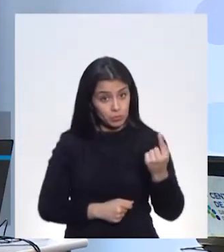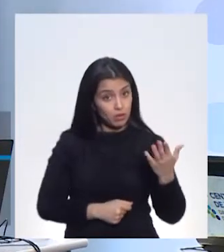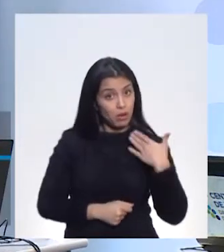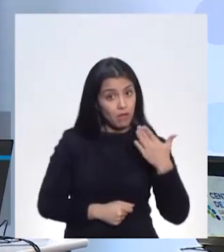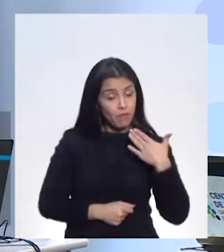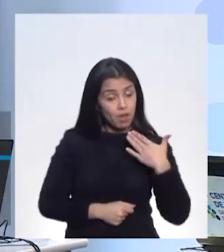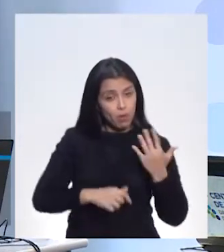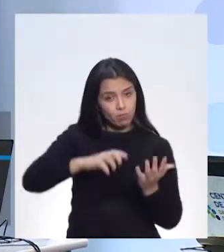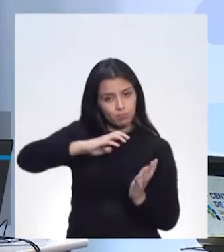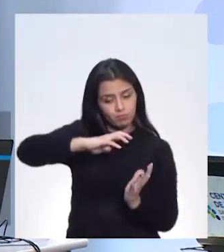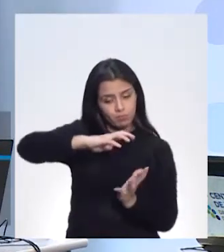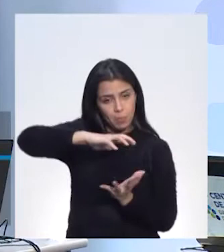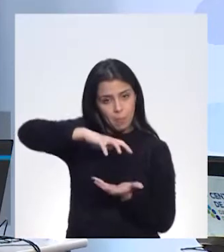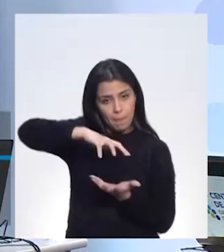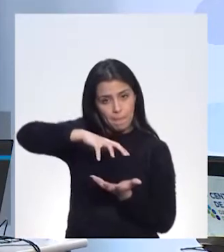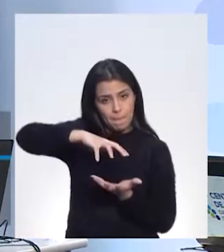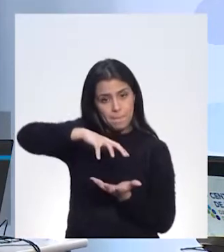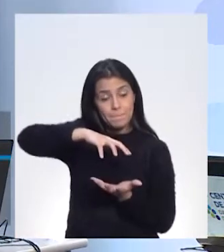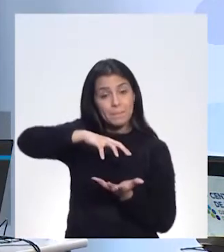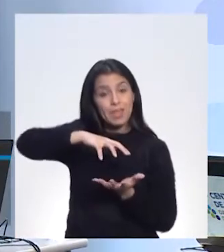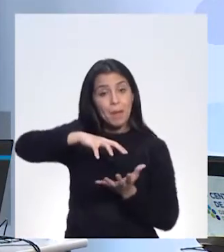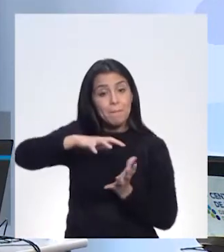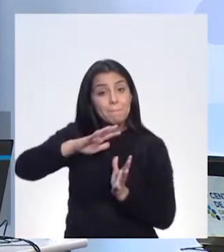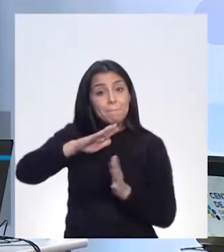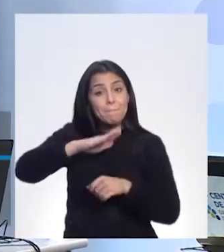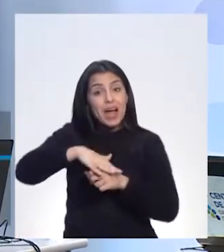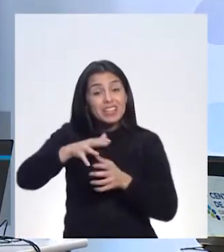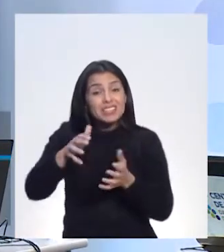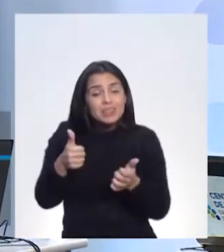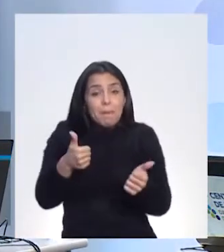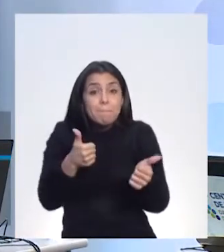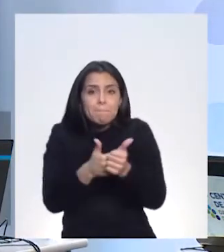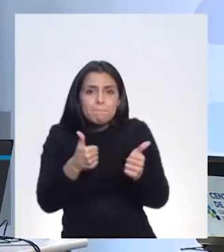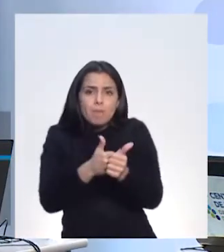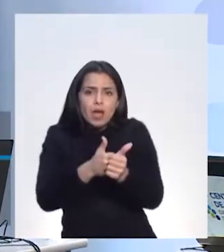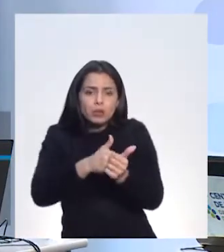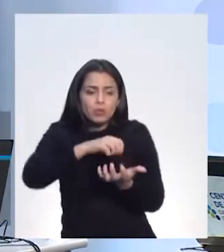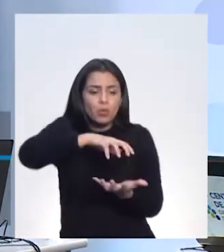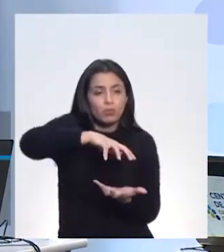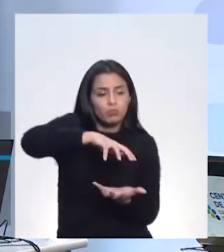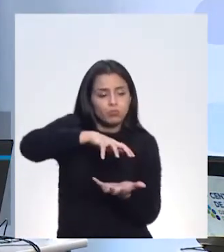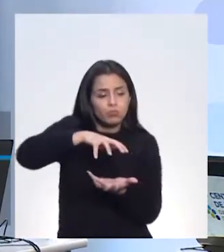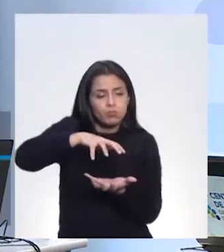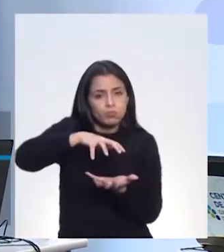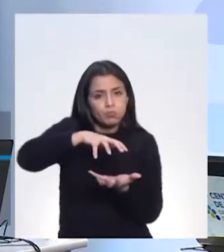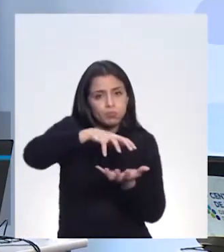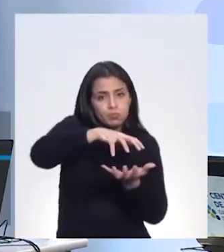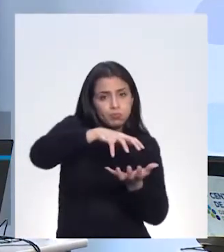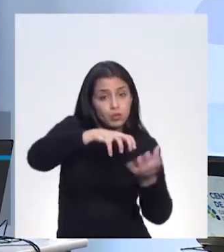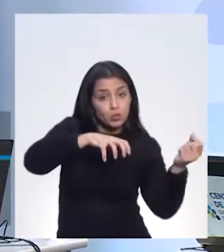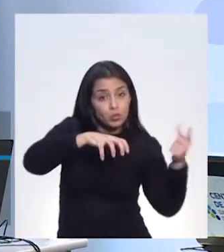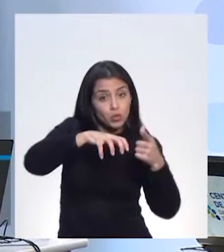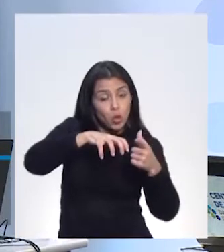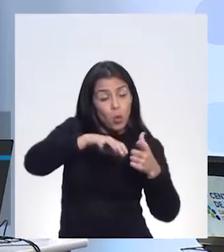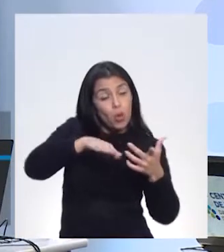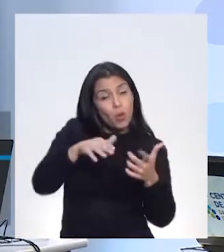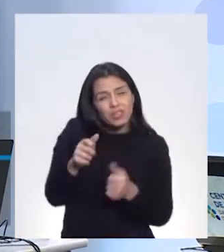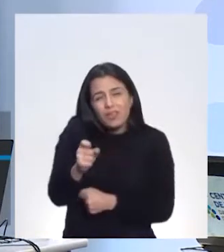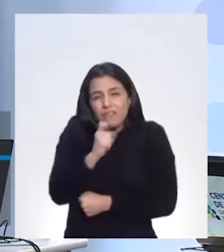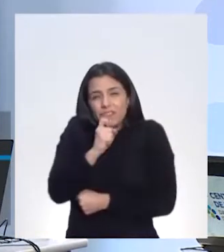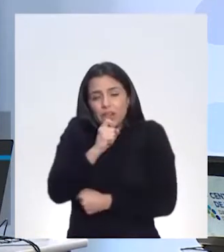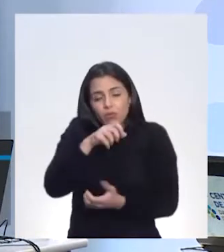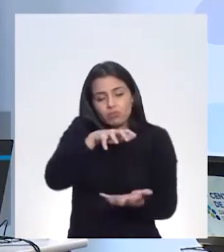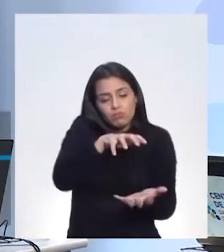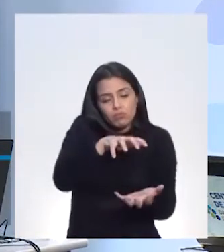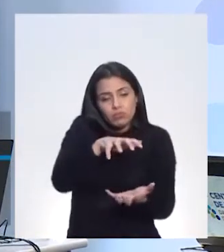verão, a Terra está mais perto do Sol. Então, e quando ela está no solstício de inverno, a Terra